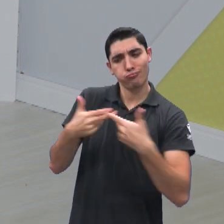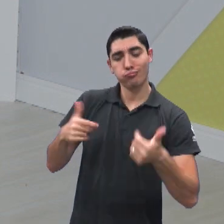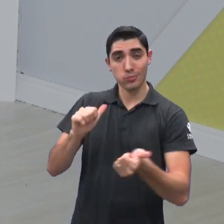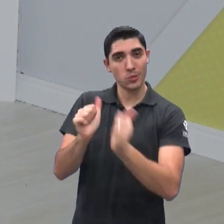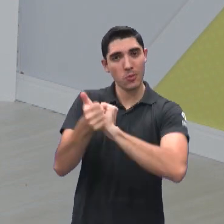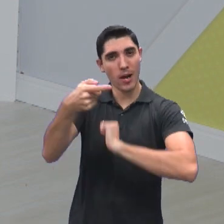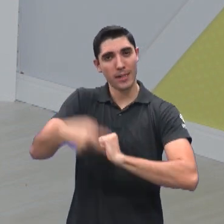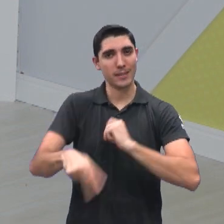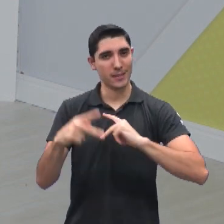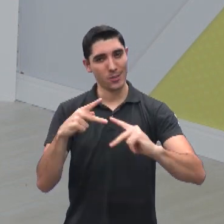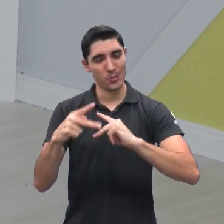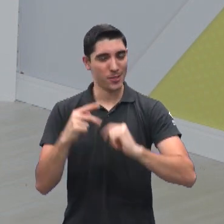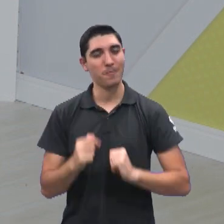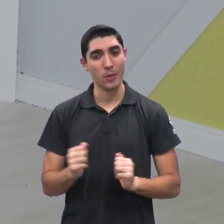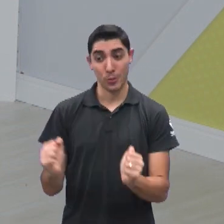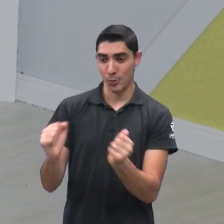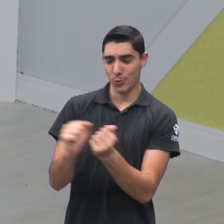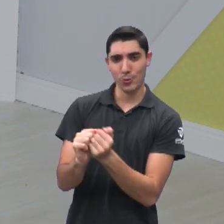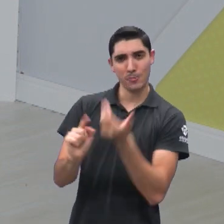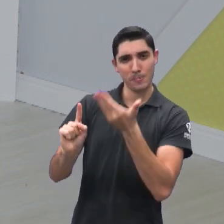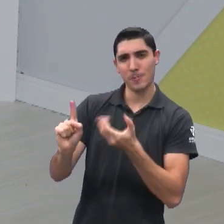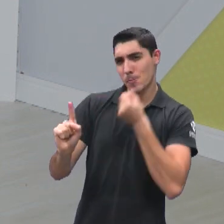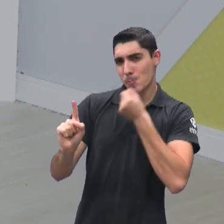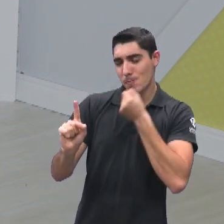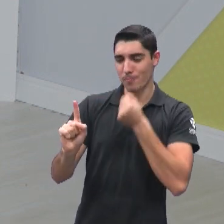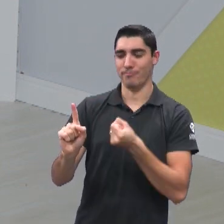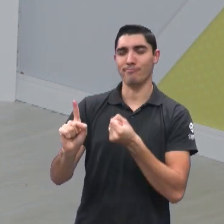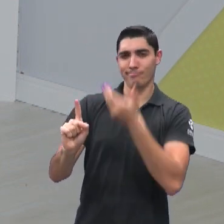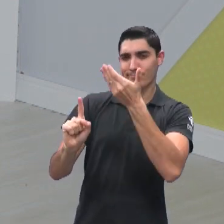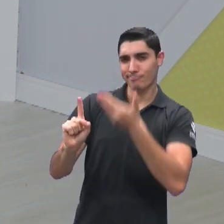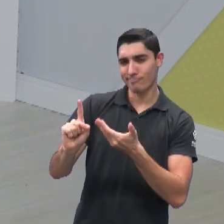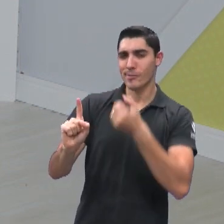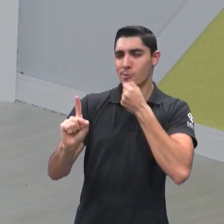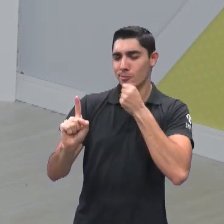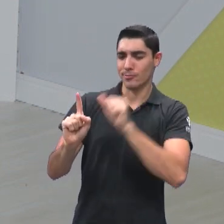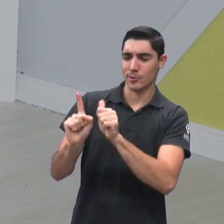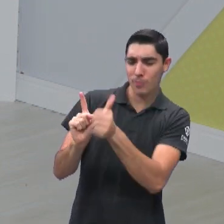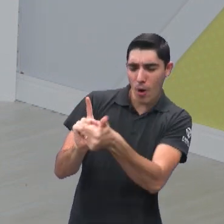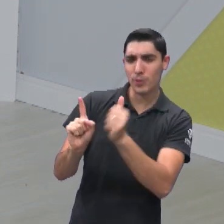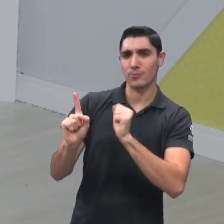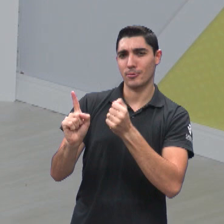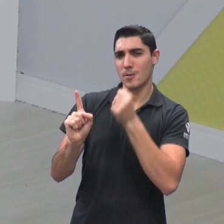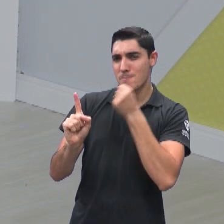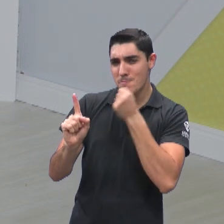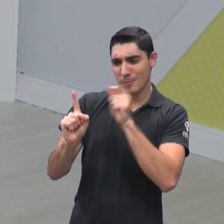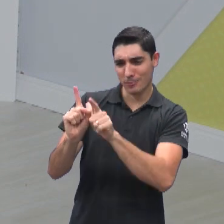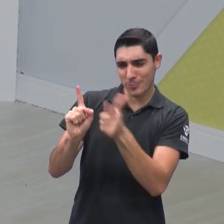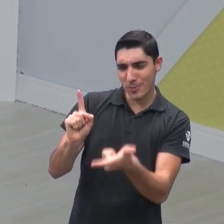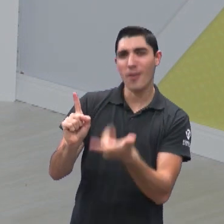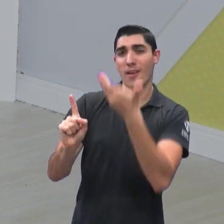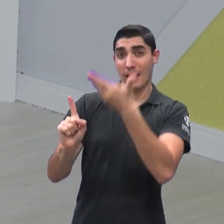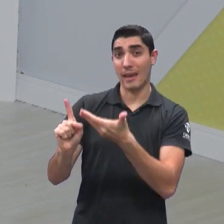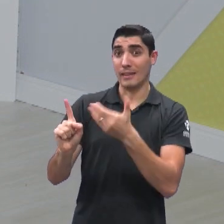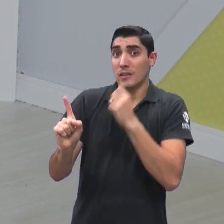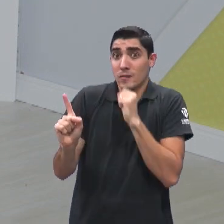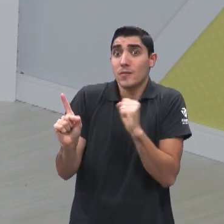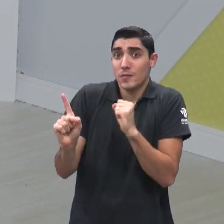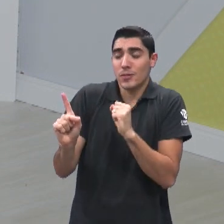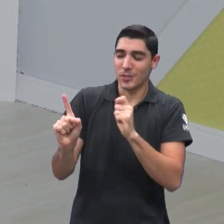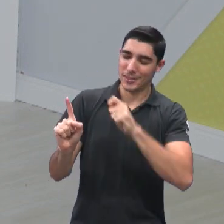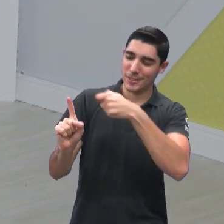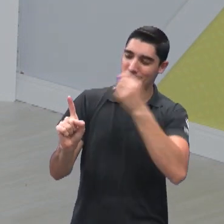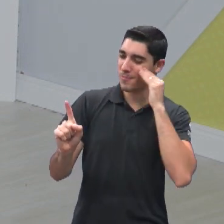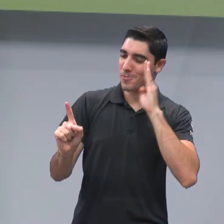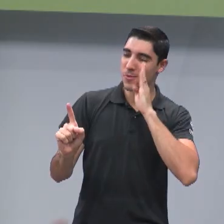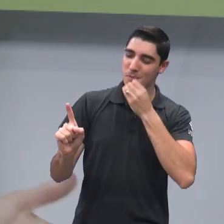aqui da nossa cidade. Aqui comigo ele, o jornalista, repórter esportivo, tá com frio, o nosso querido Bruno Castilho. Tudo bem, Brunão?